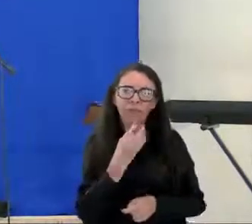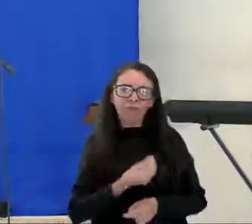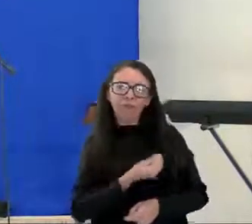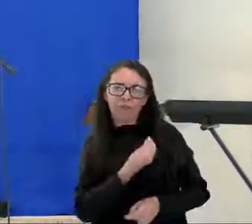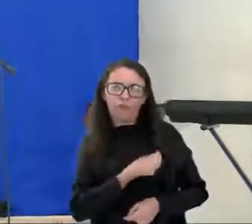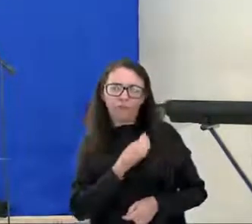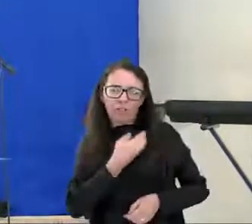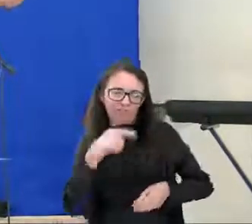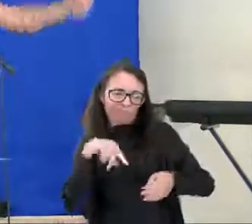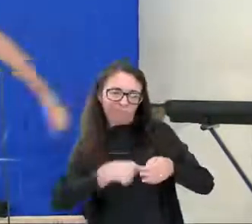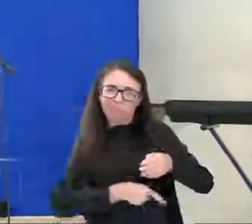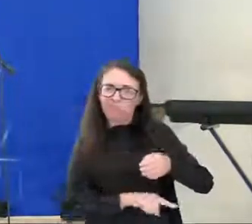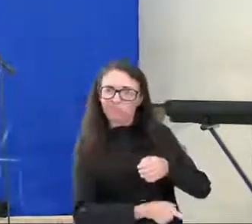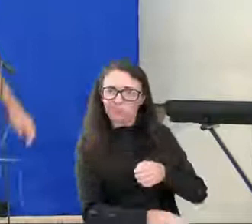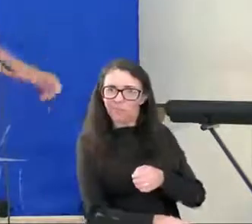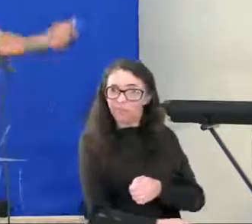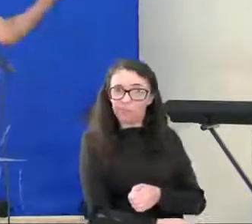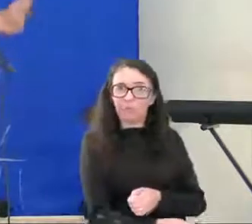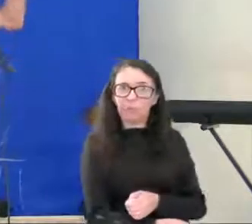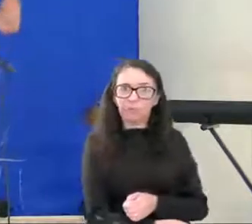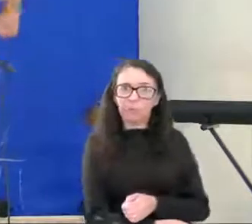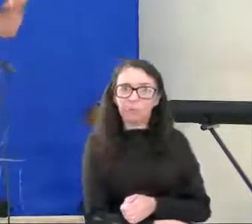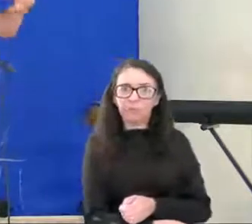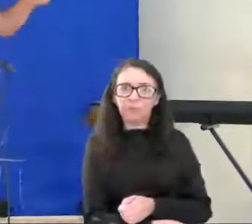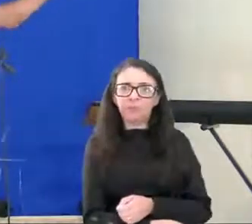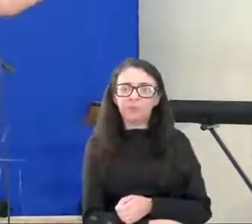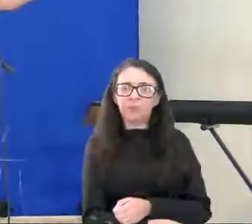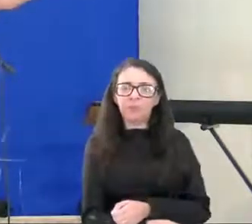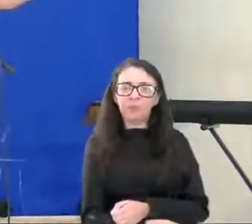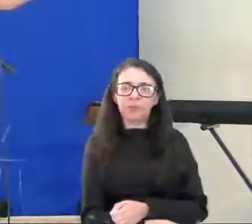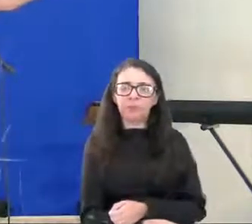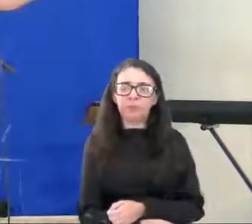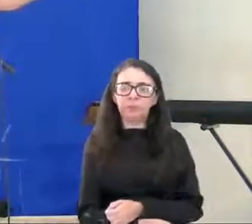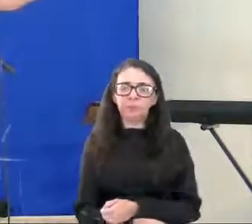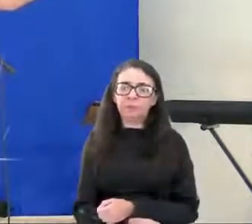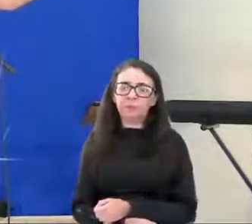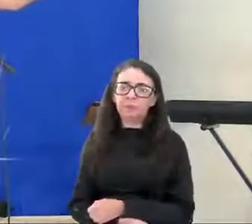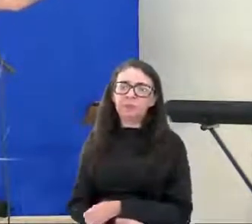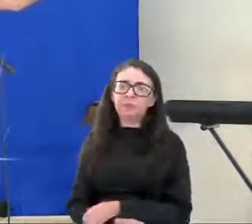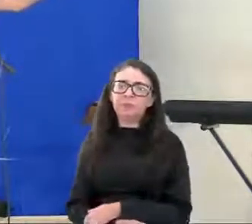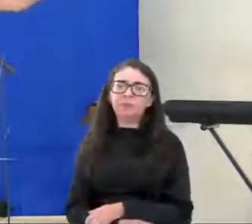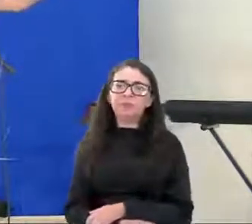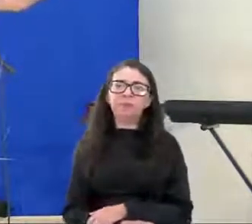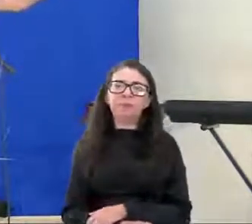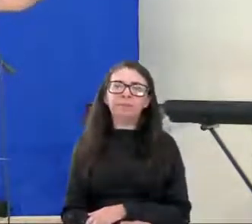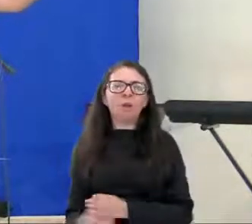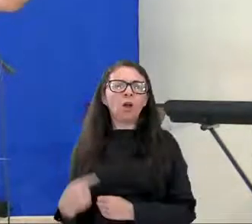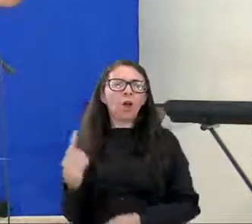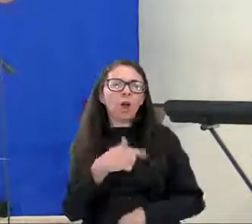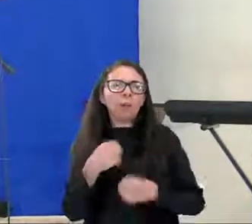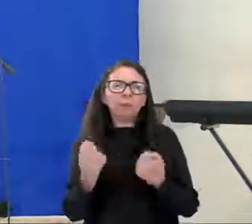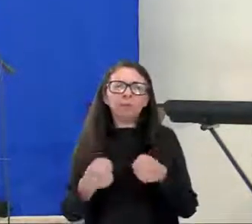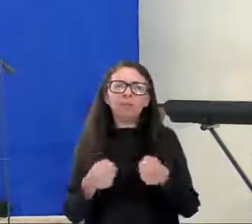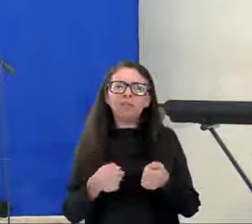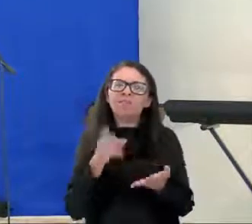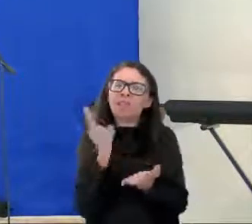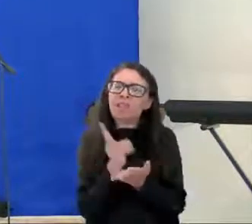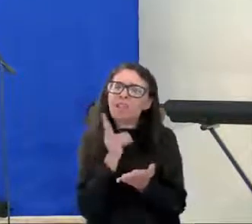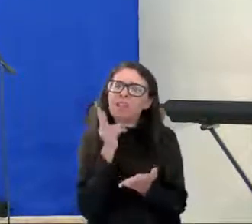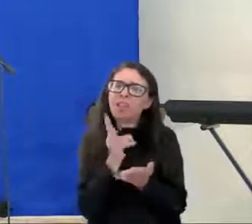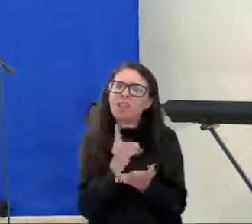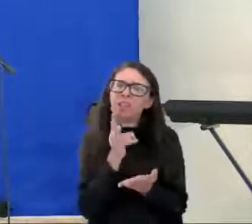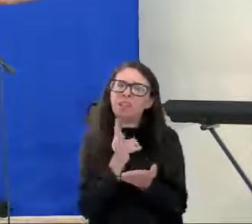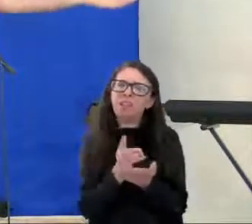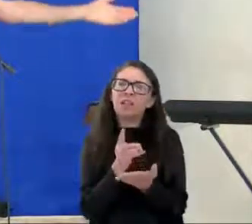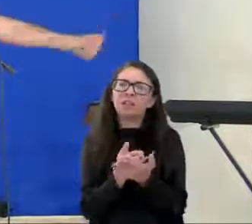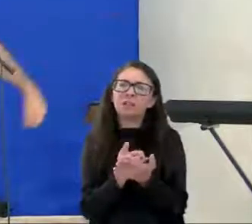procurando aquilo que é impossível. Mas eles estão melhorando. Eles estão sempre melhorando. Da Segunda Guerra para hoje, né?